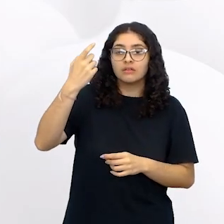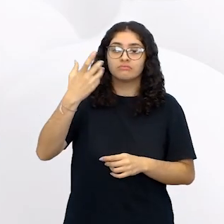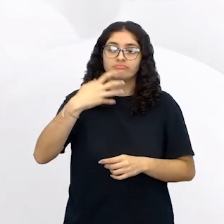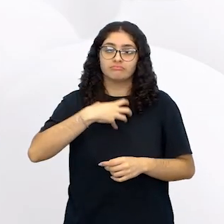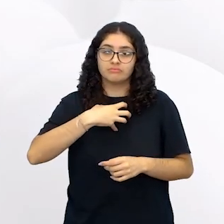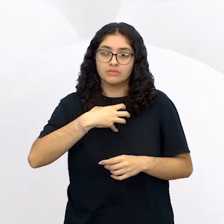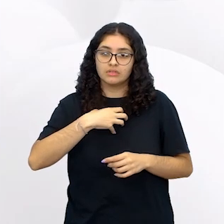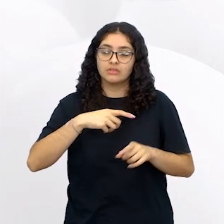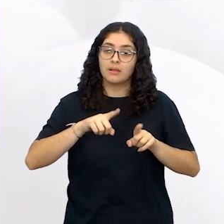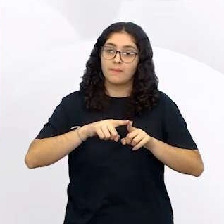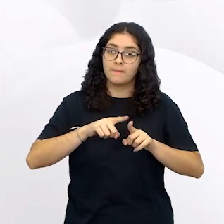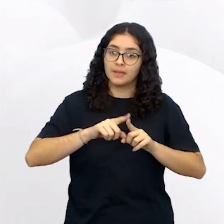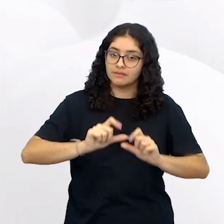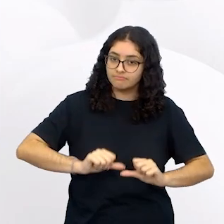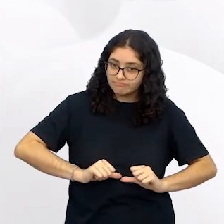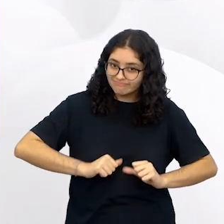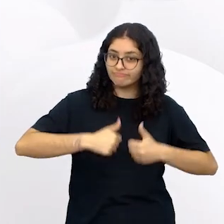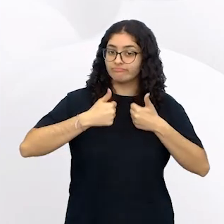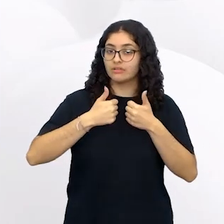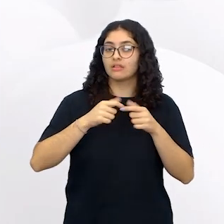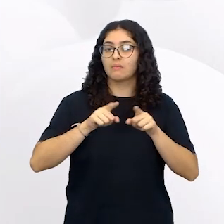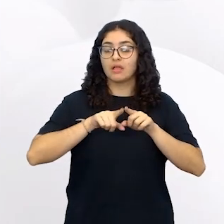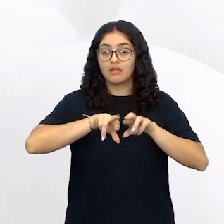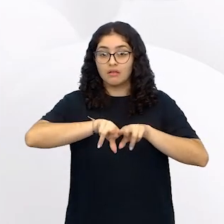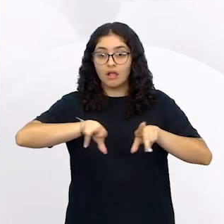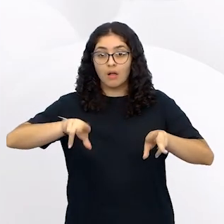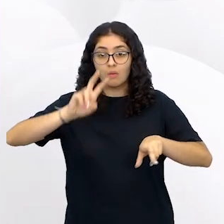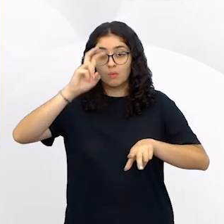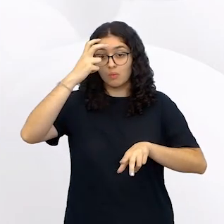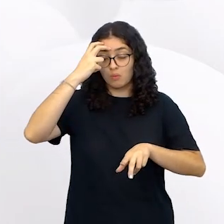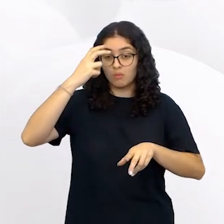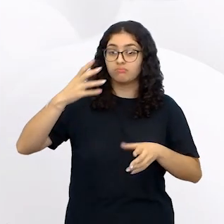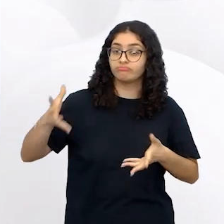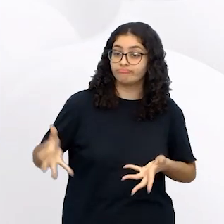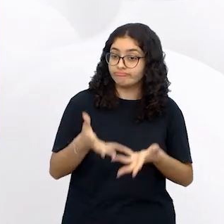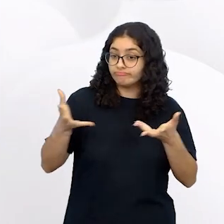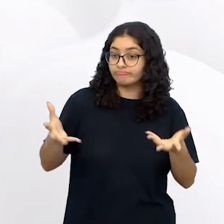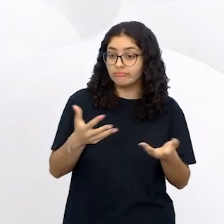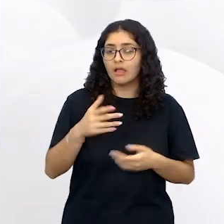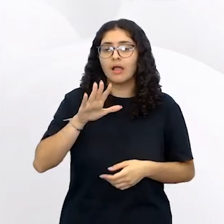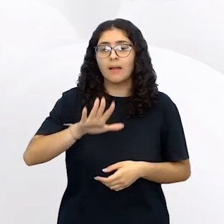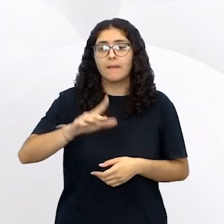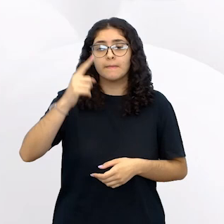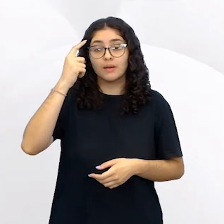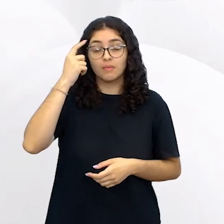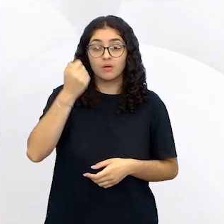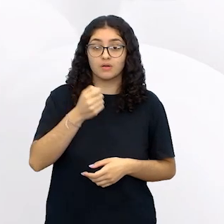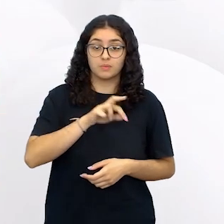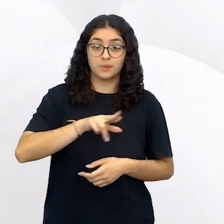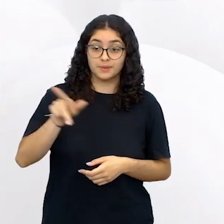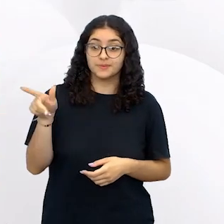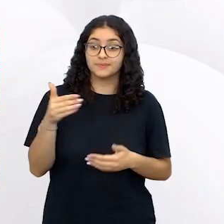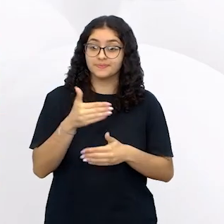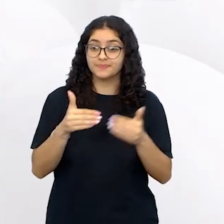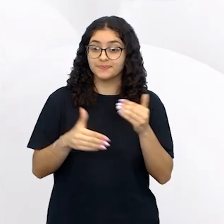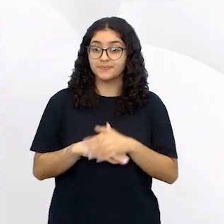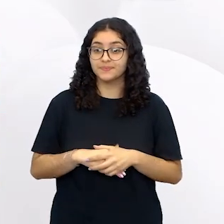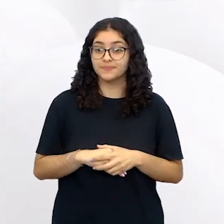a autoestima e a valorização da diversidade cultural. Pensando nisso, pode passar, professora, o próximo